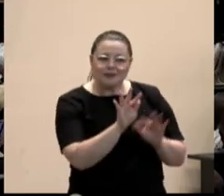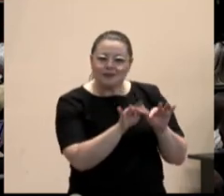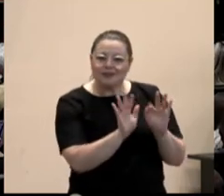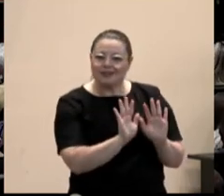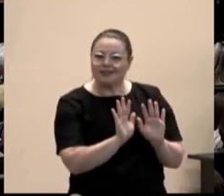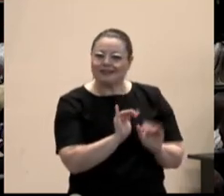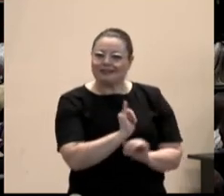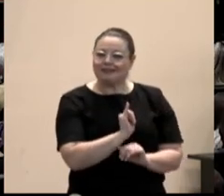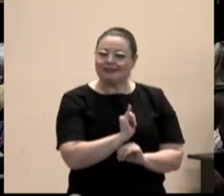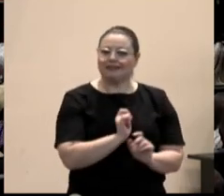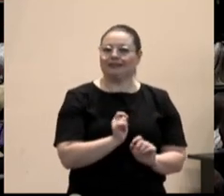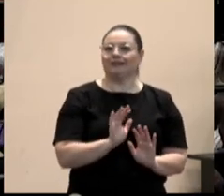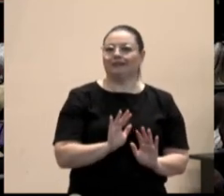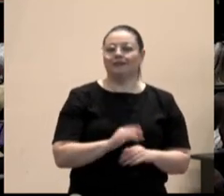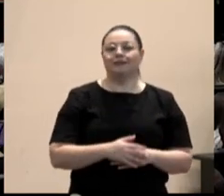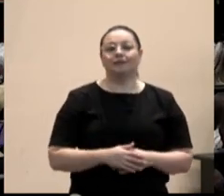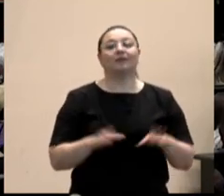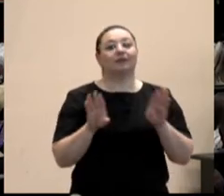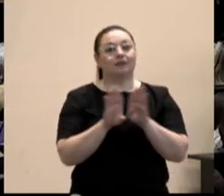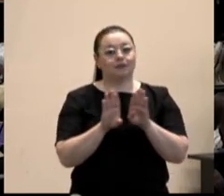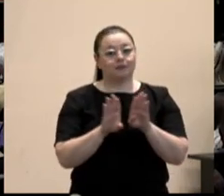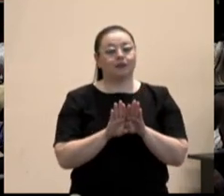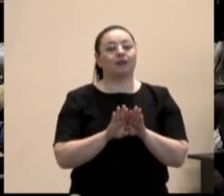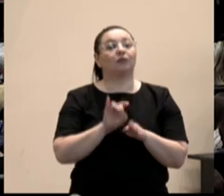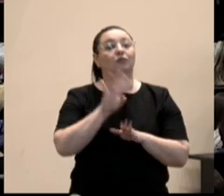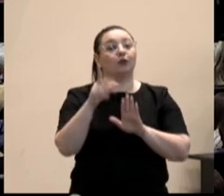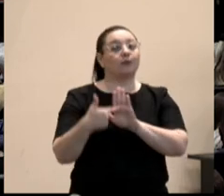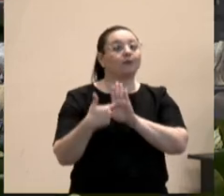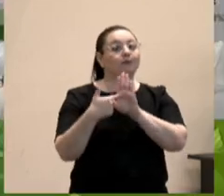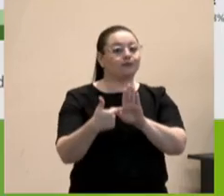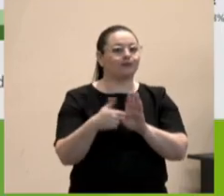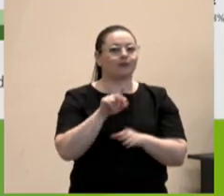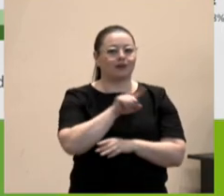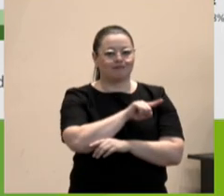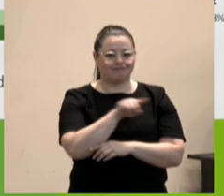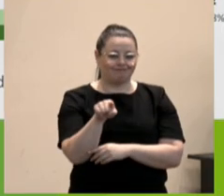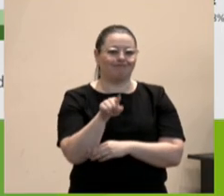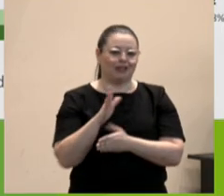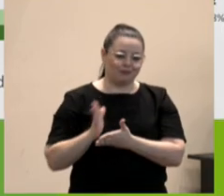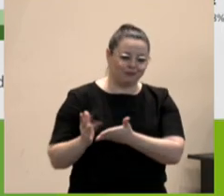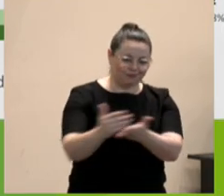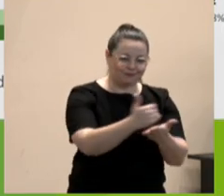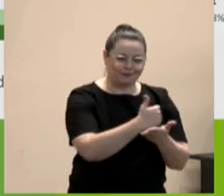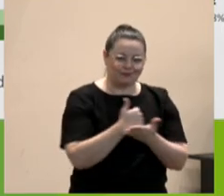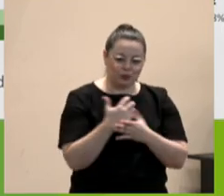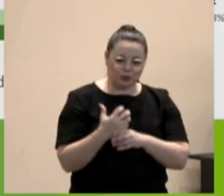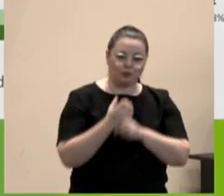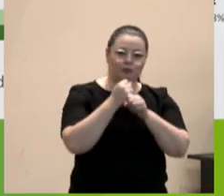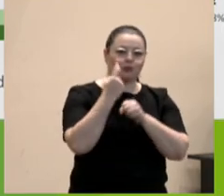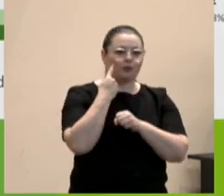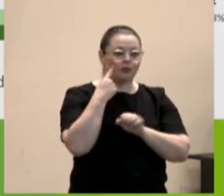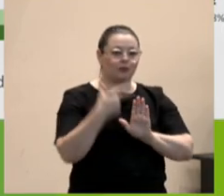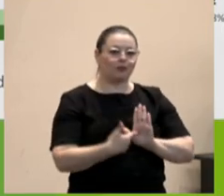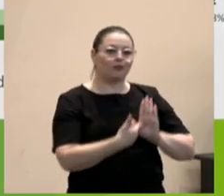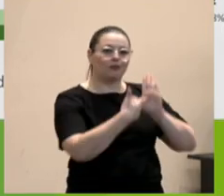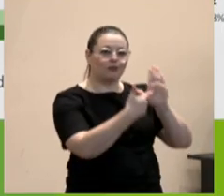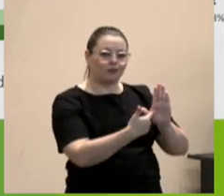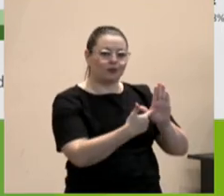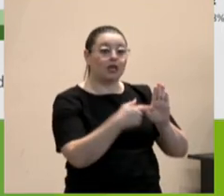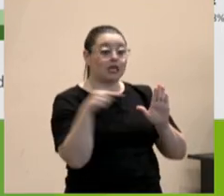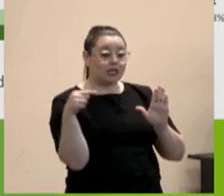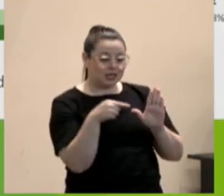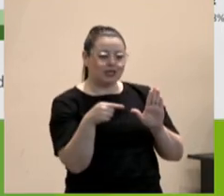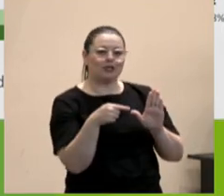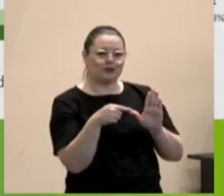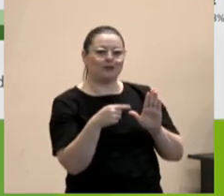Estou terminando. Aqui, só para trazer para vocês, resultado do censo, quando a gente fala que isso é indutor de políticas